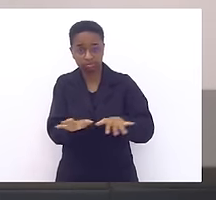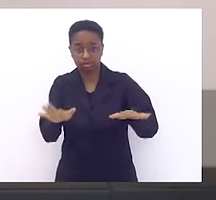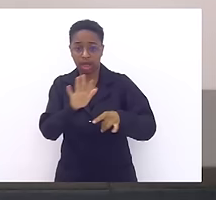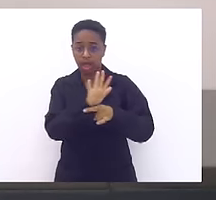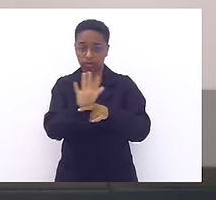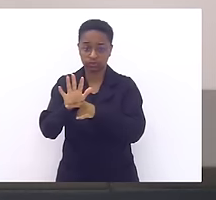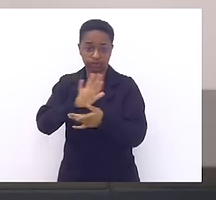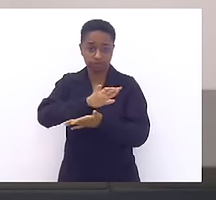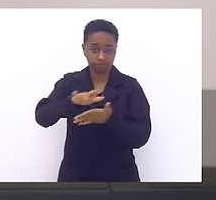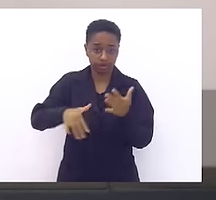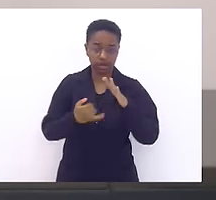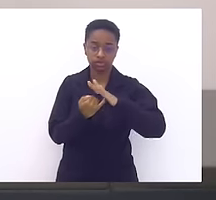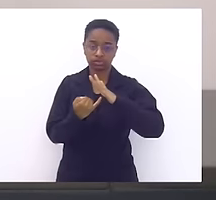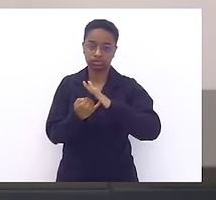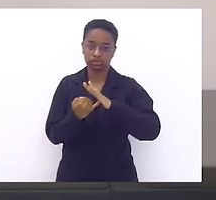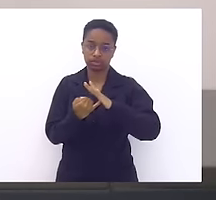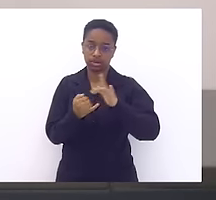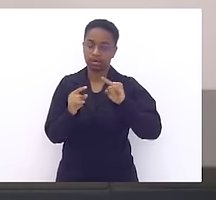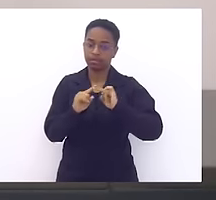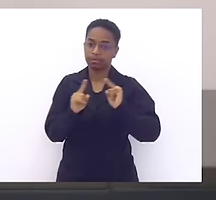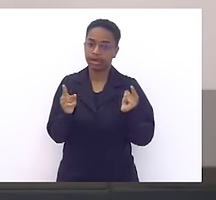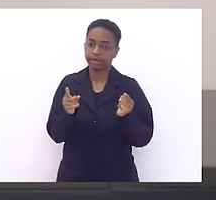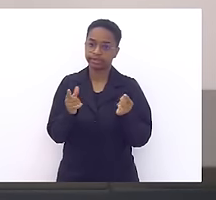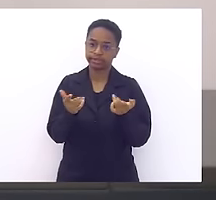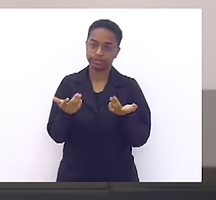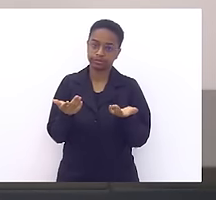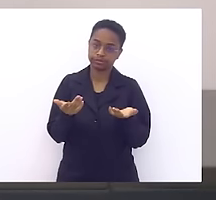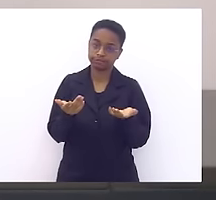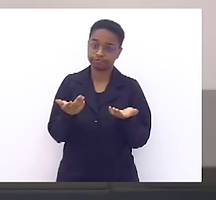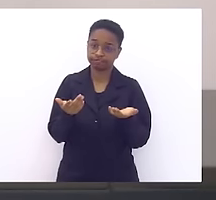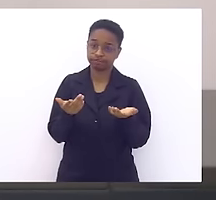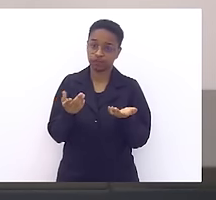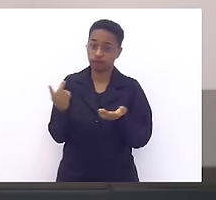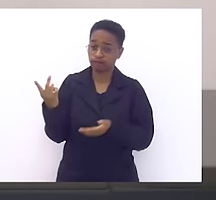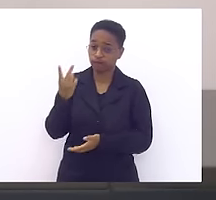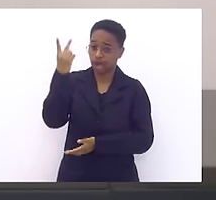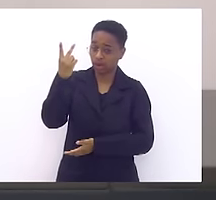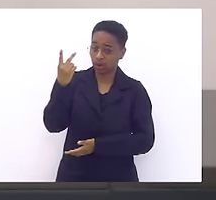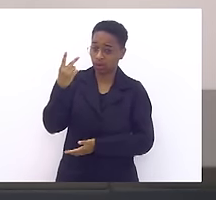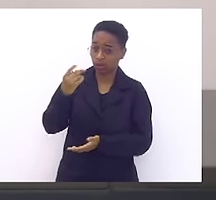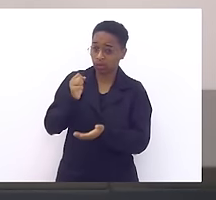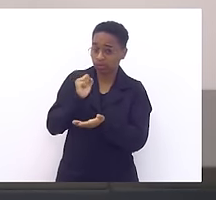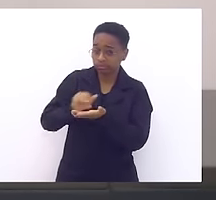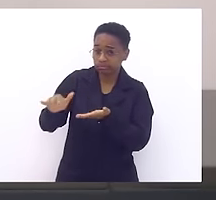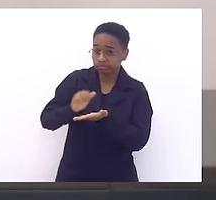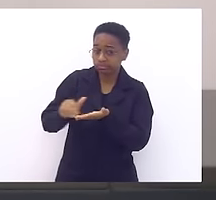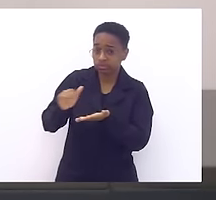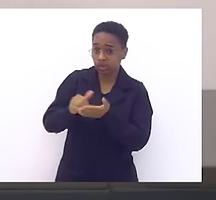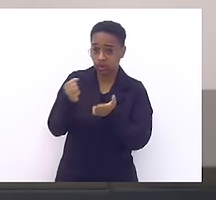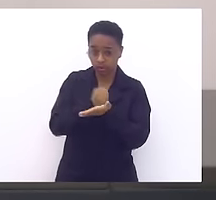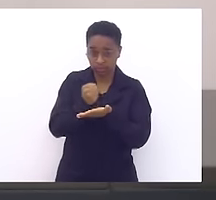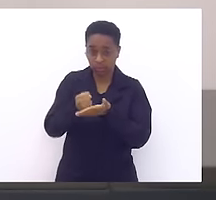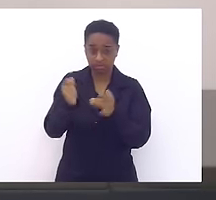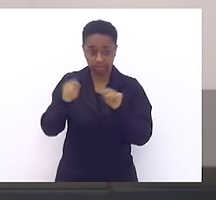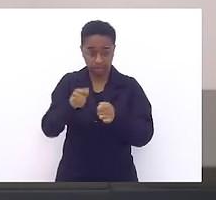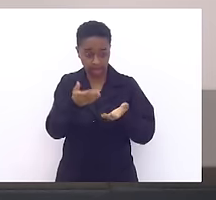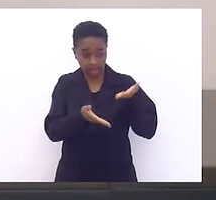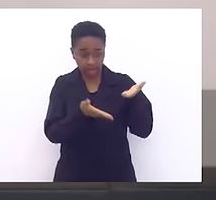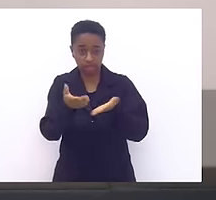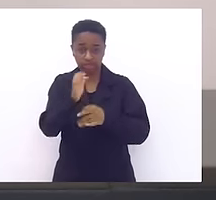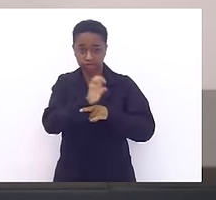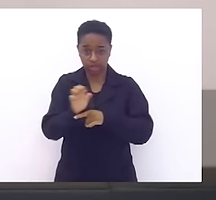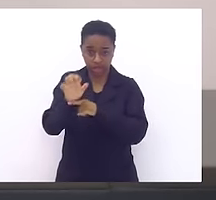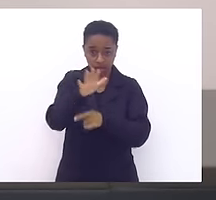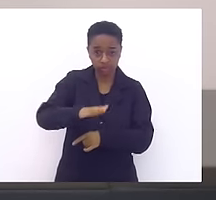instituições certamente o preço que seria feito num contrato para atender o estado todo seria um